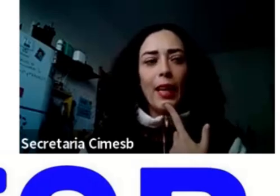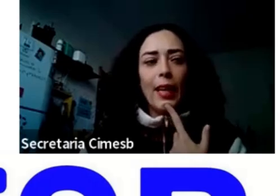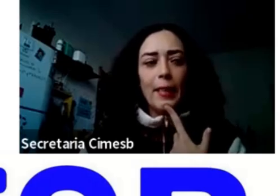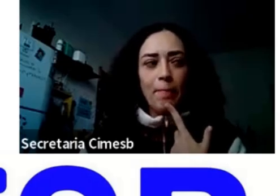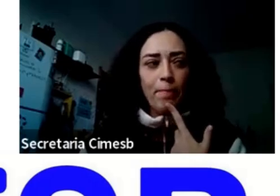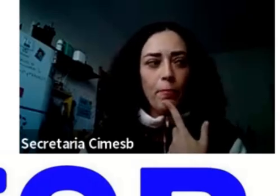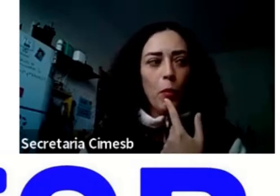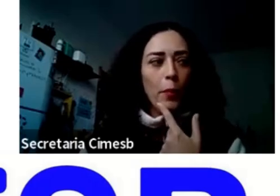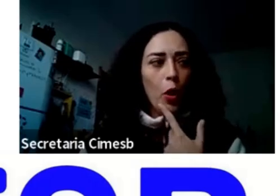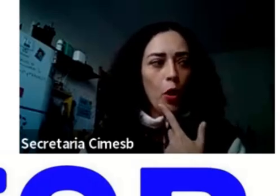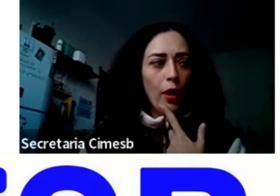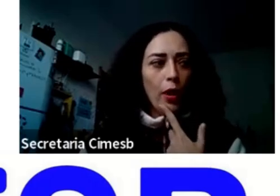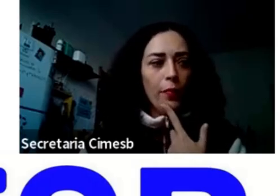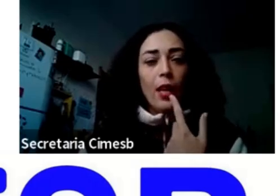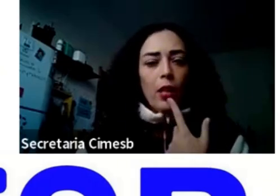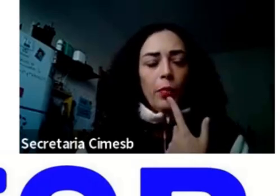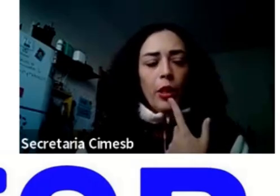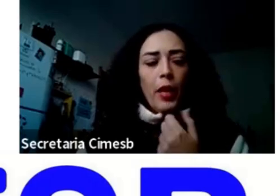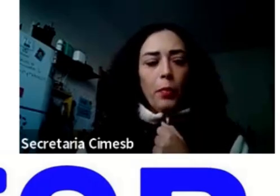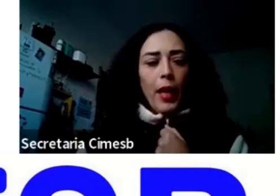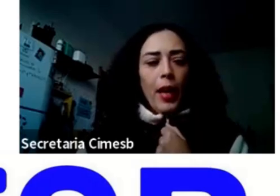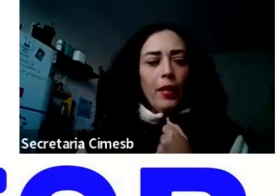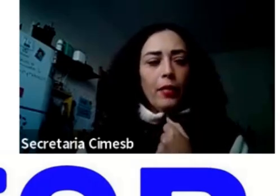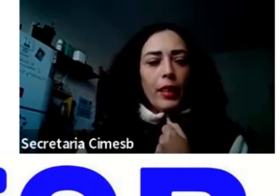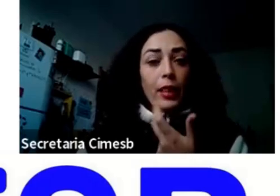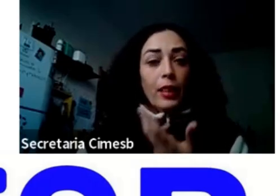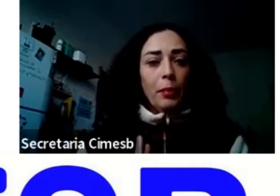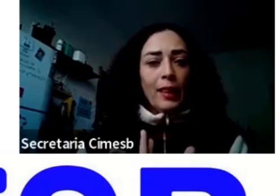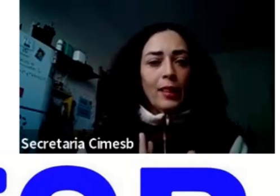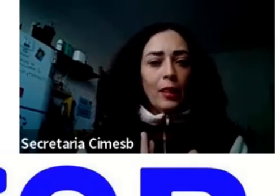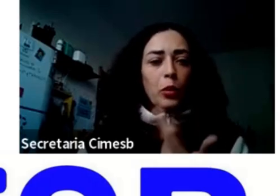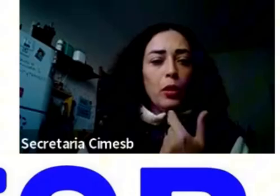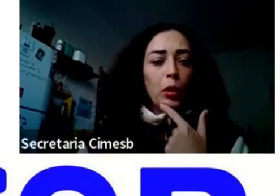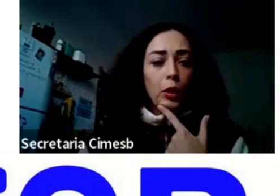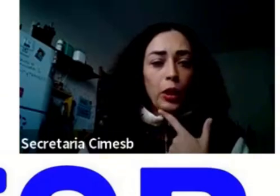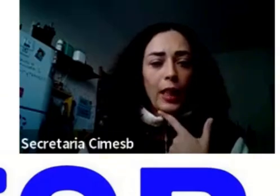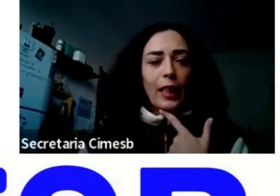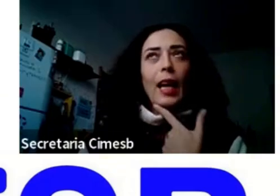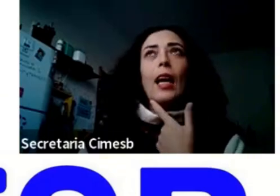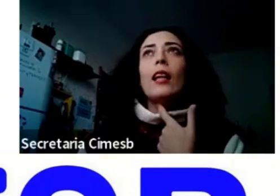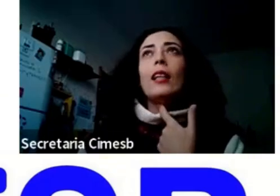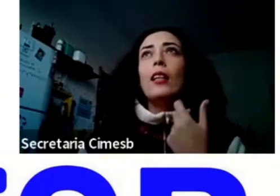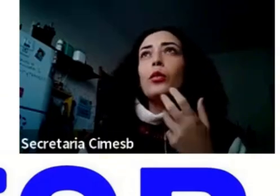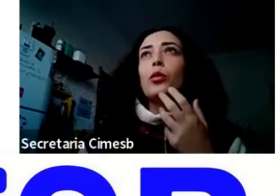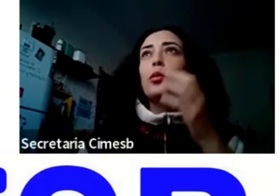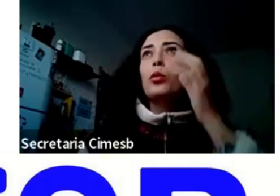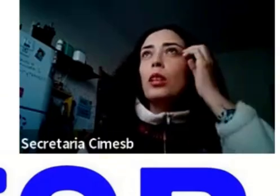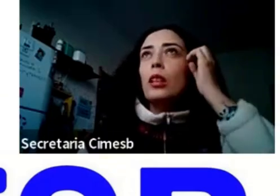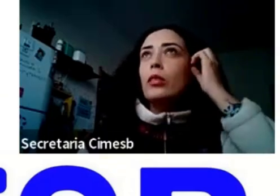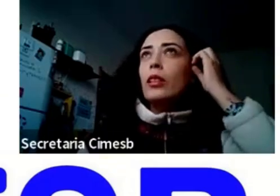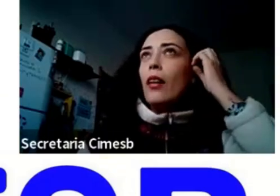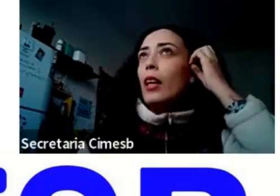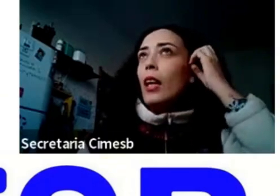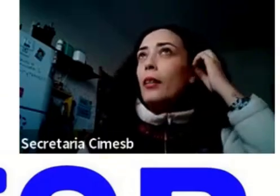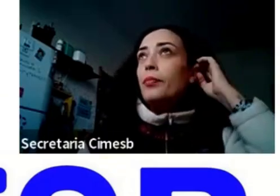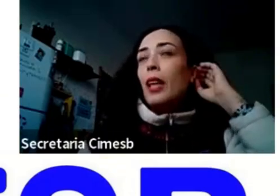já trabalhei numa prova que me chamaram para fazer interpretação. Quando eu cheguei lá, ele era um surdo